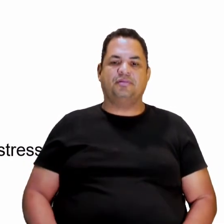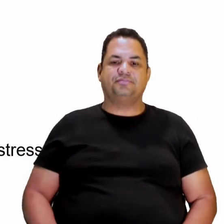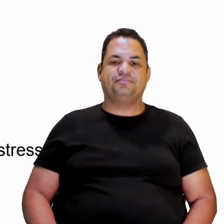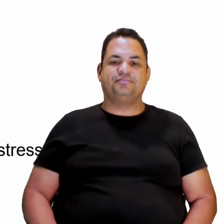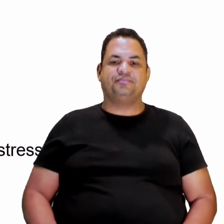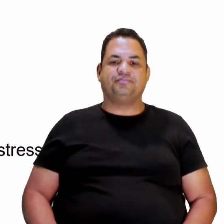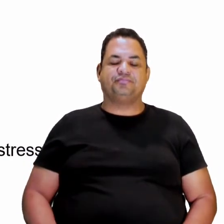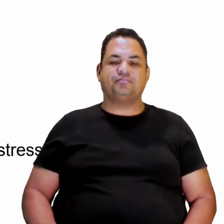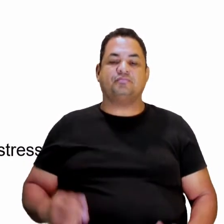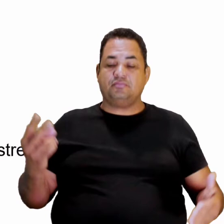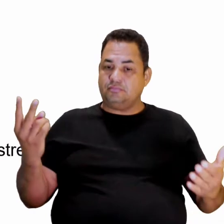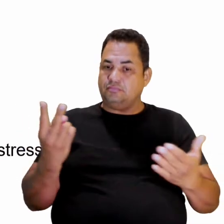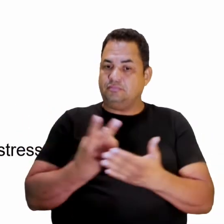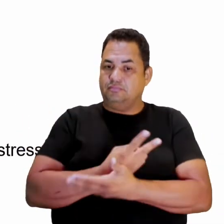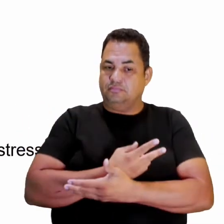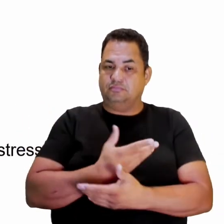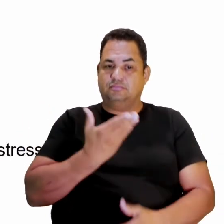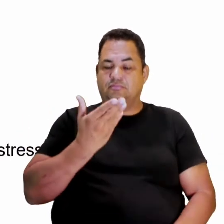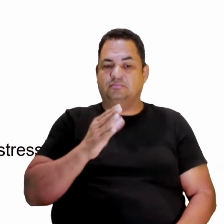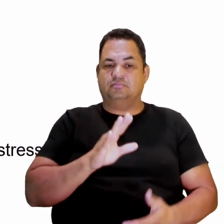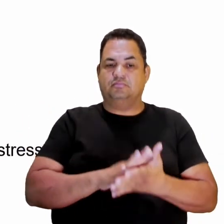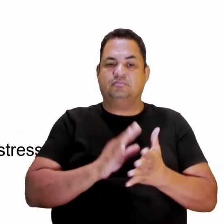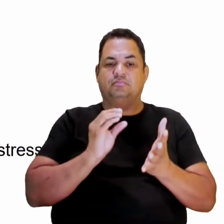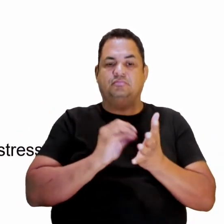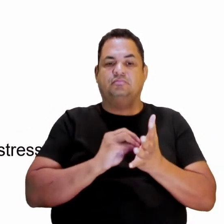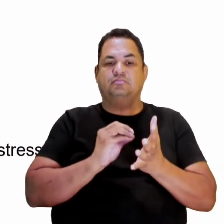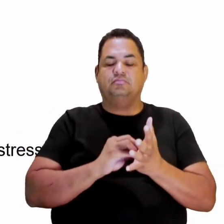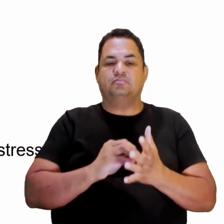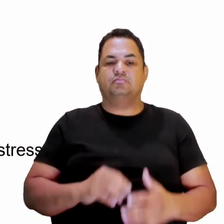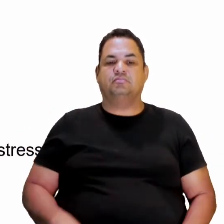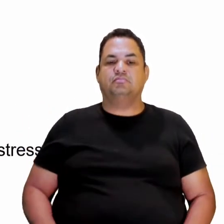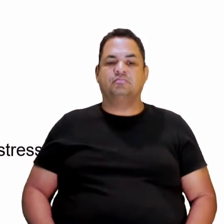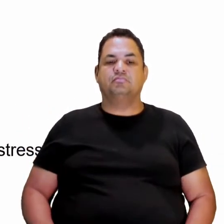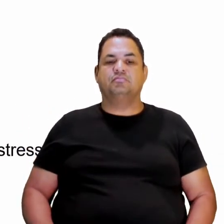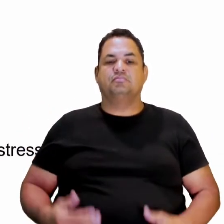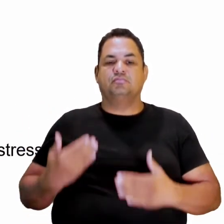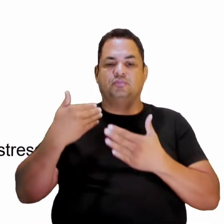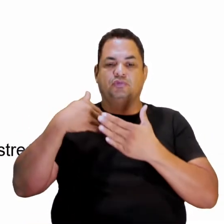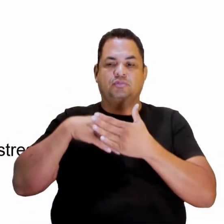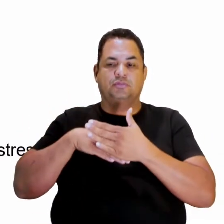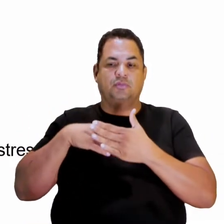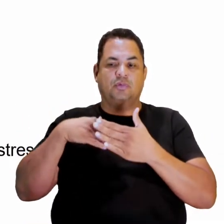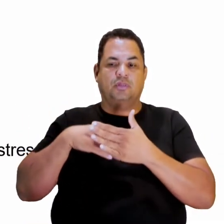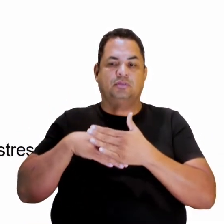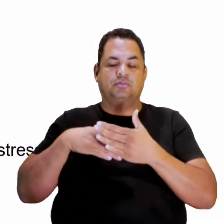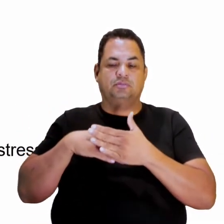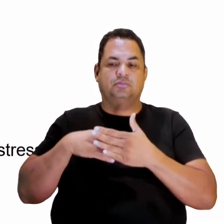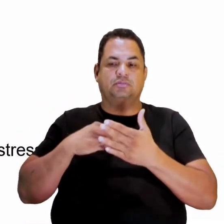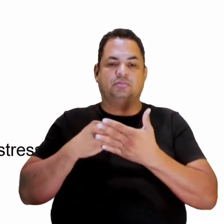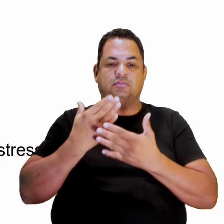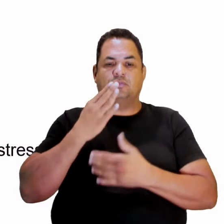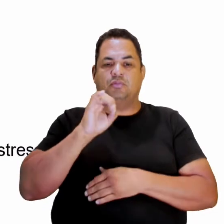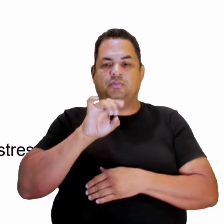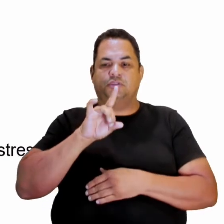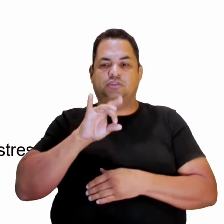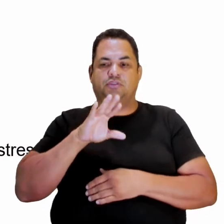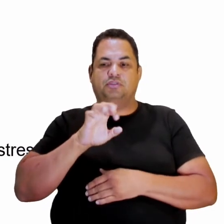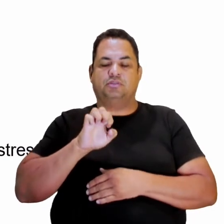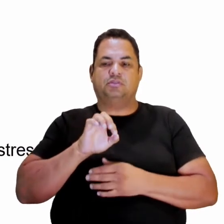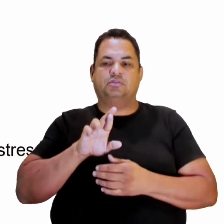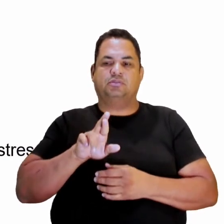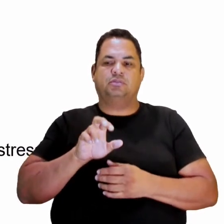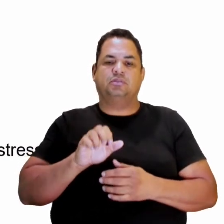verbo ocorrer. Vamos completar o omit, que é o verbo omitir. E dá uma olhada aqui no